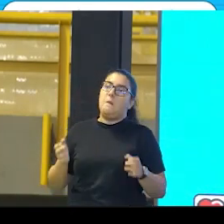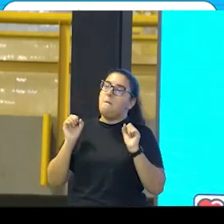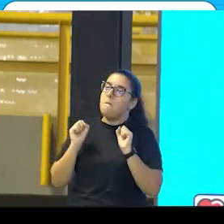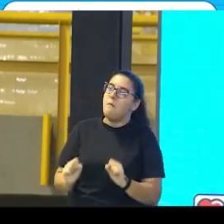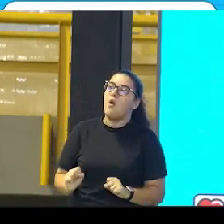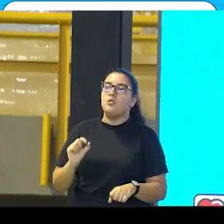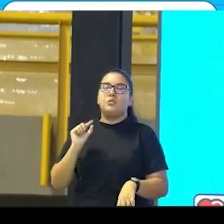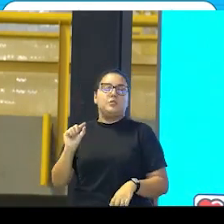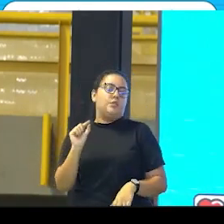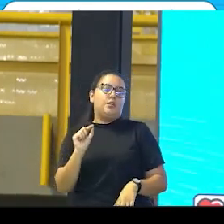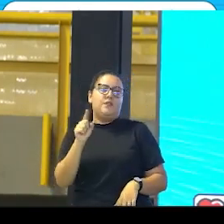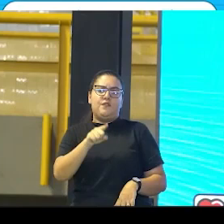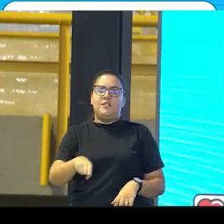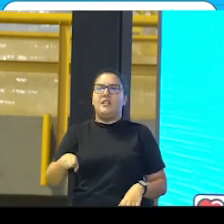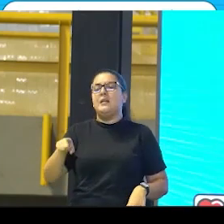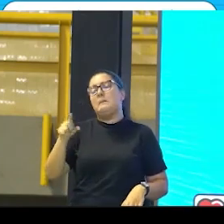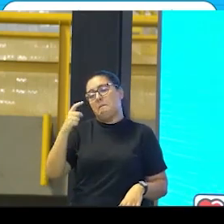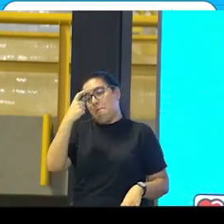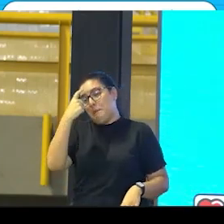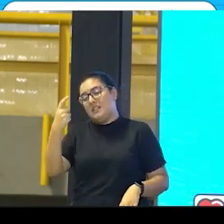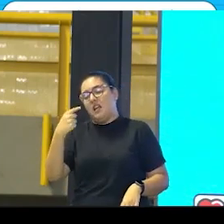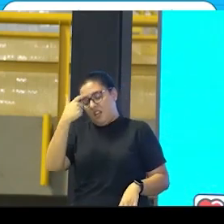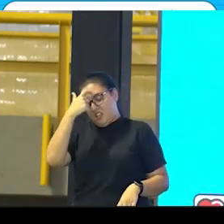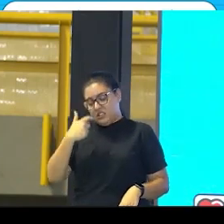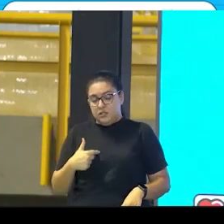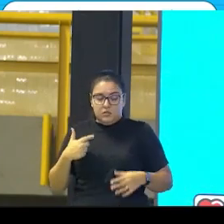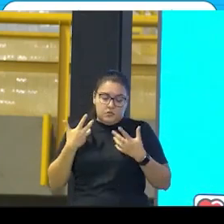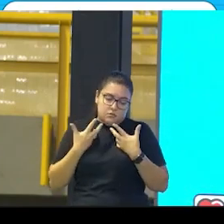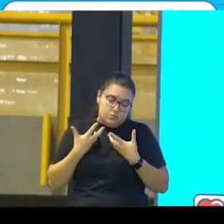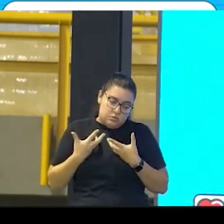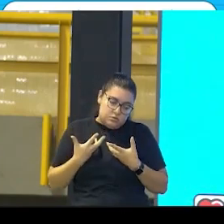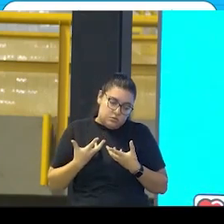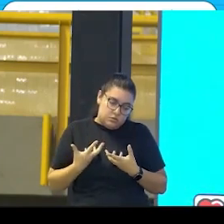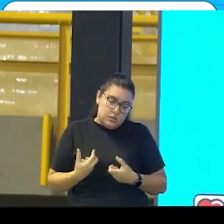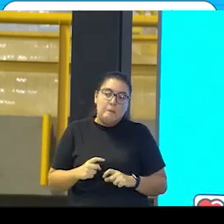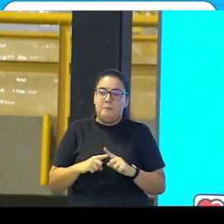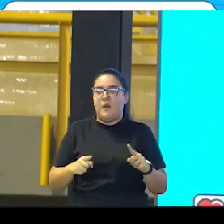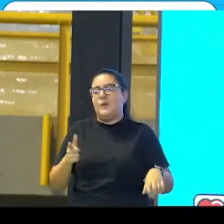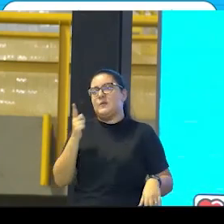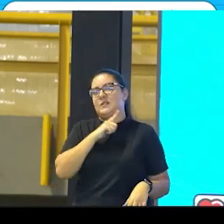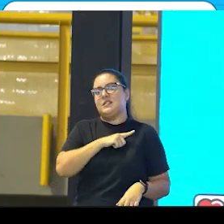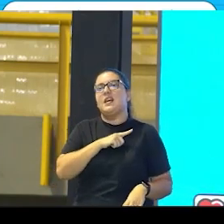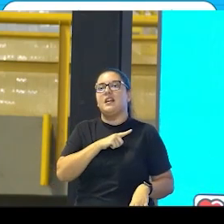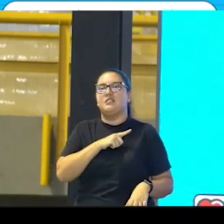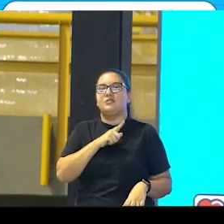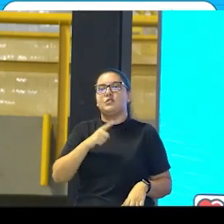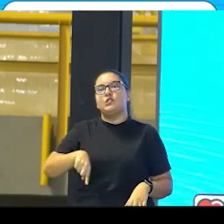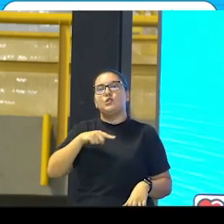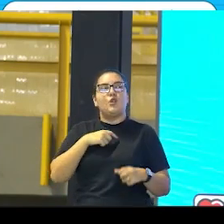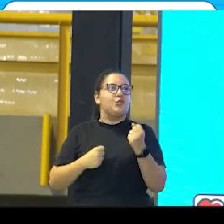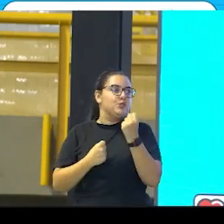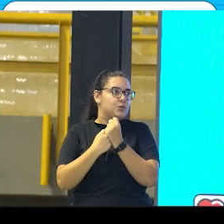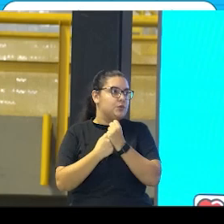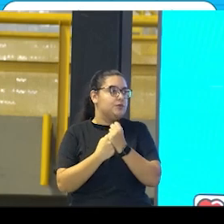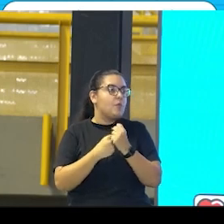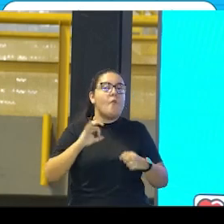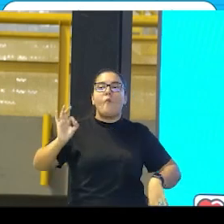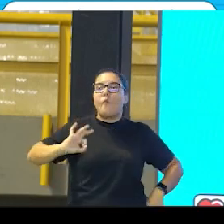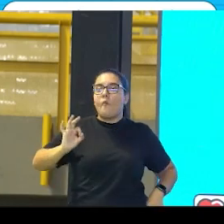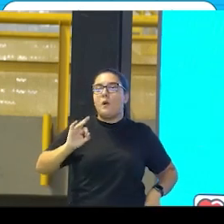que você se ache cansado, você tem energia para isso. E a gente está junto. Nenhum professor